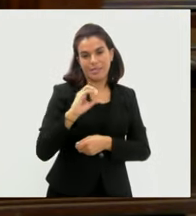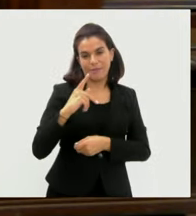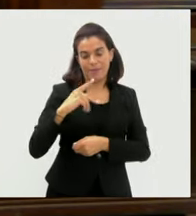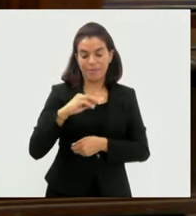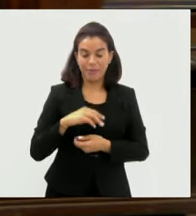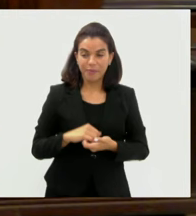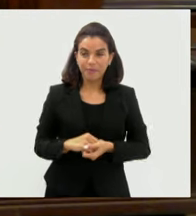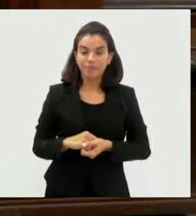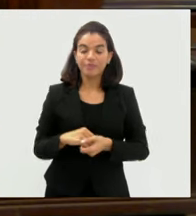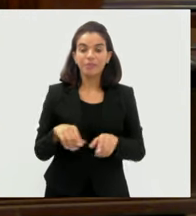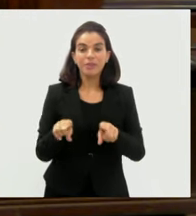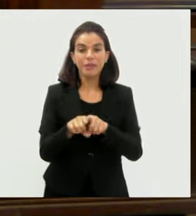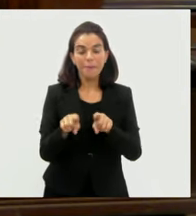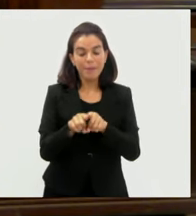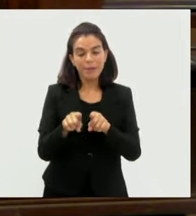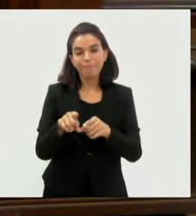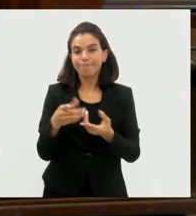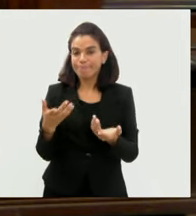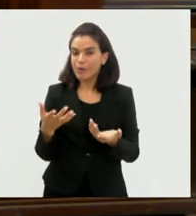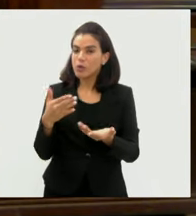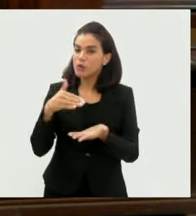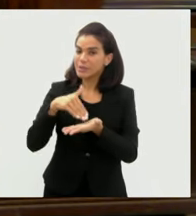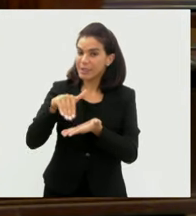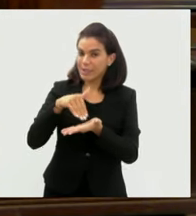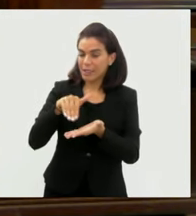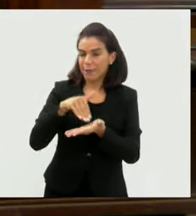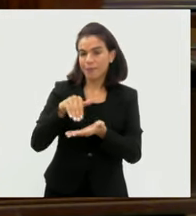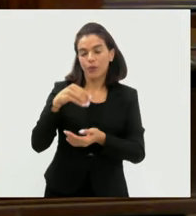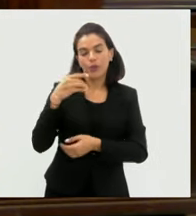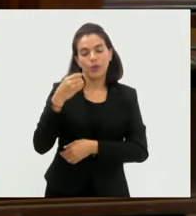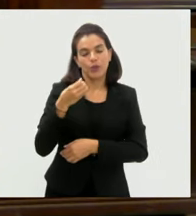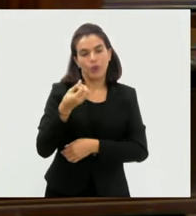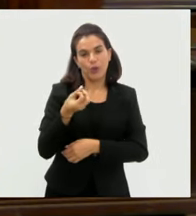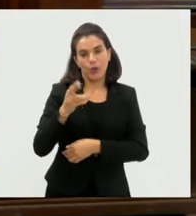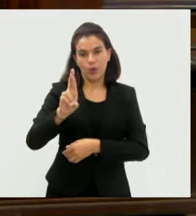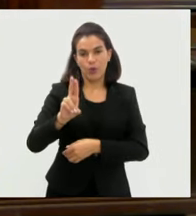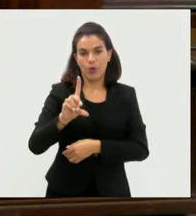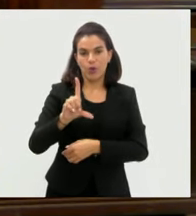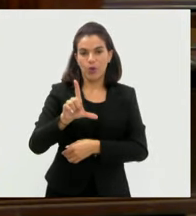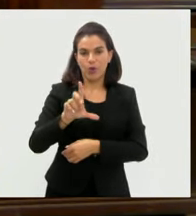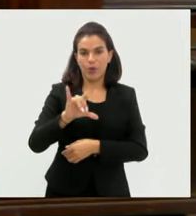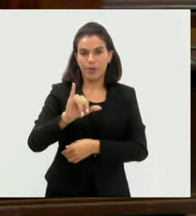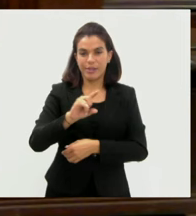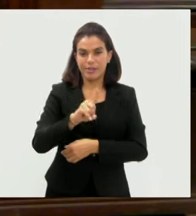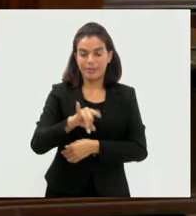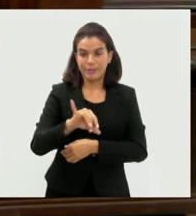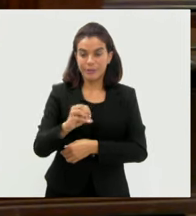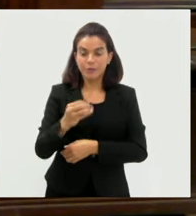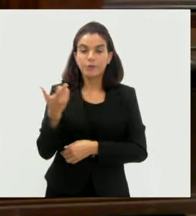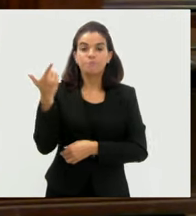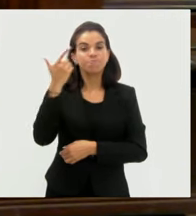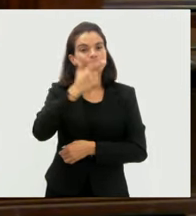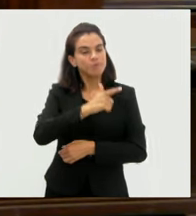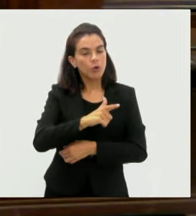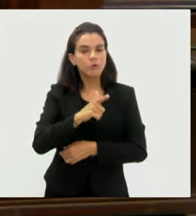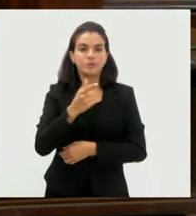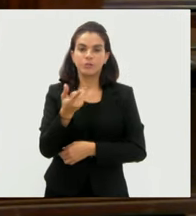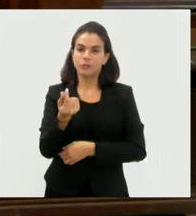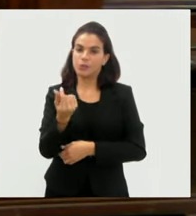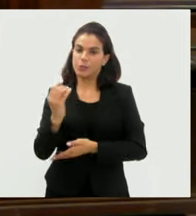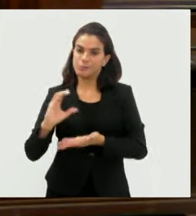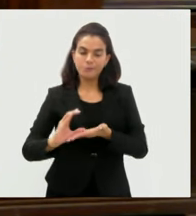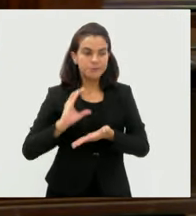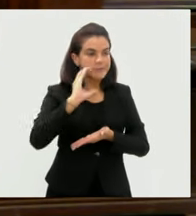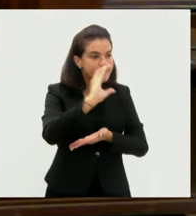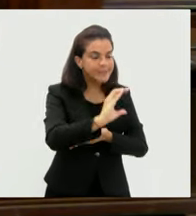o secretário, então secretário, doutor Luizinho, deputado federal, e conseguimos levar esses recursos para